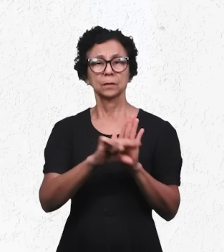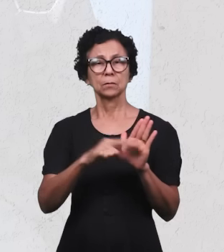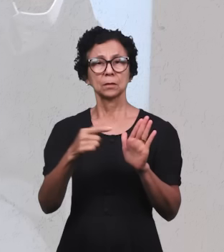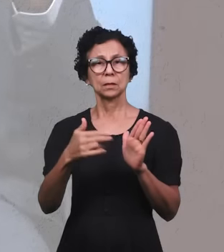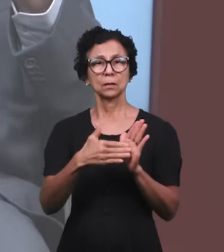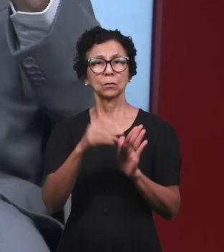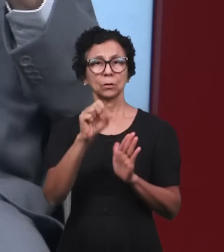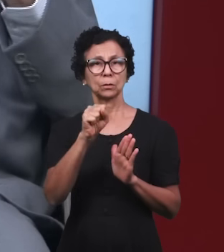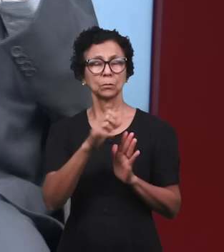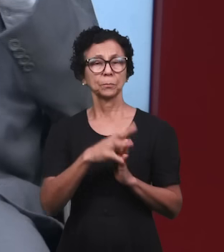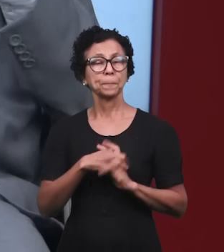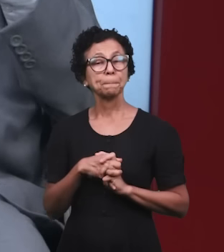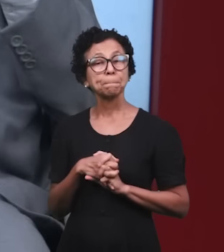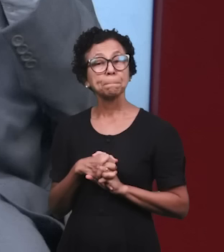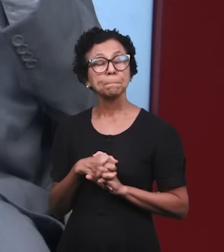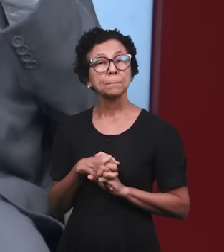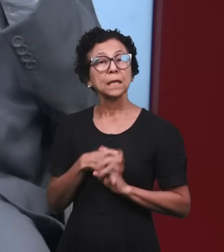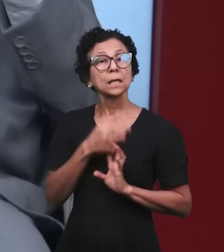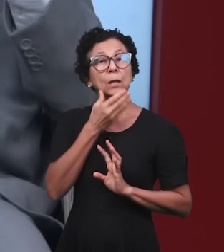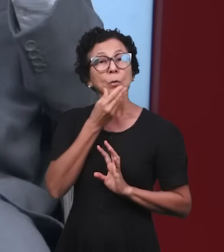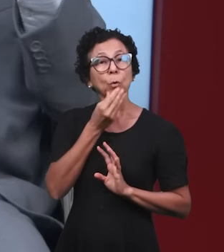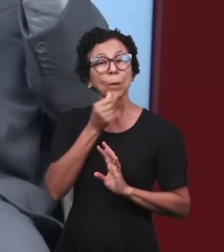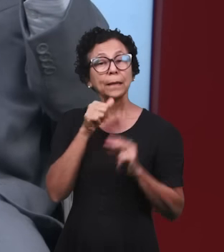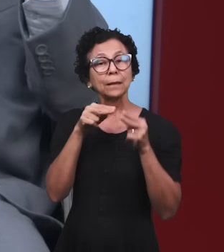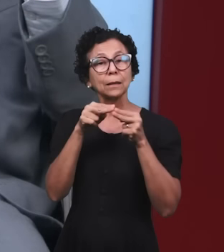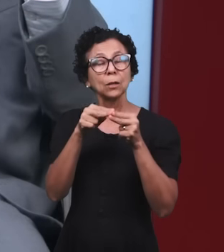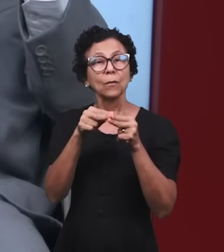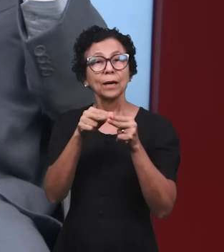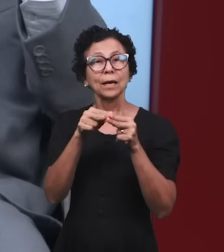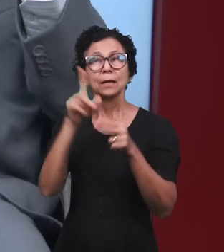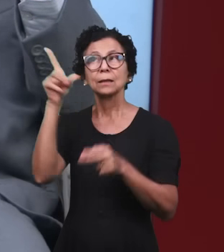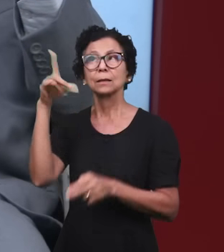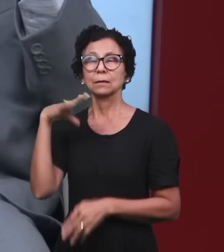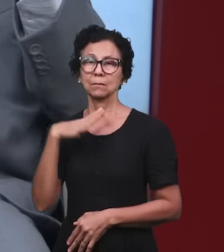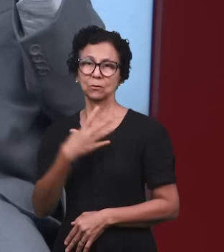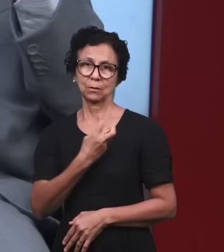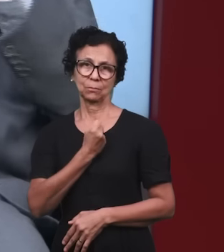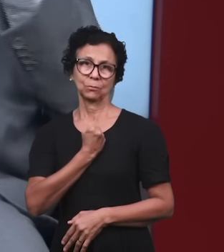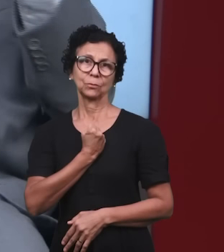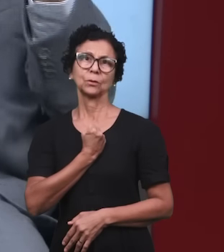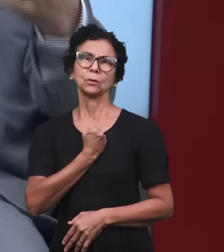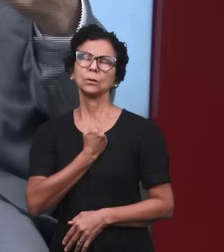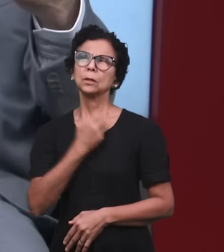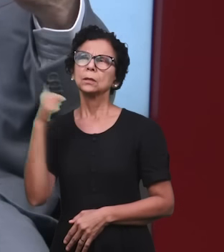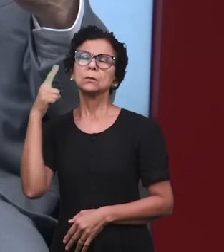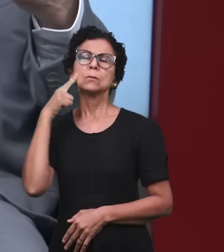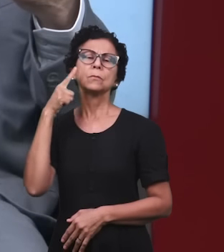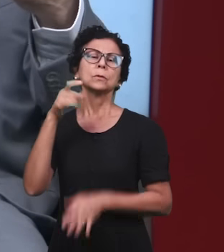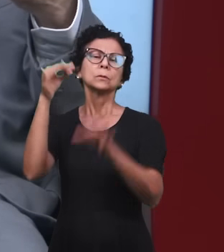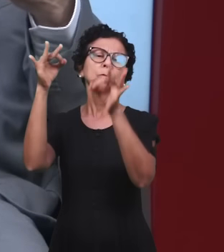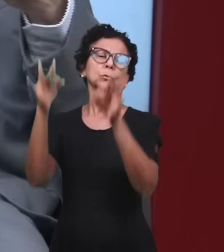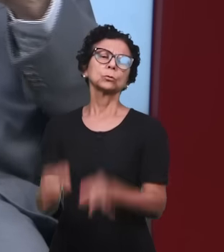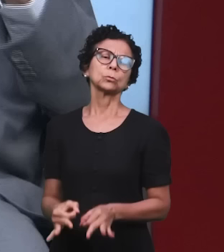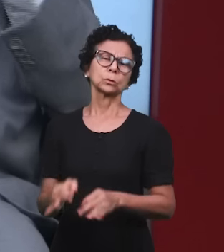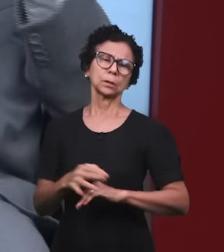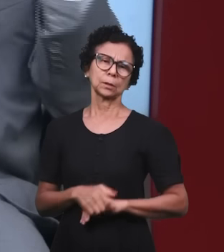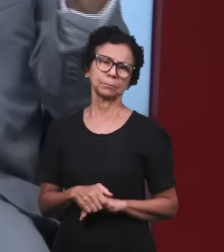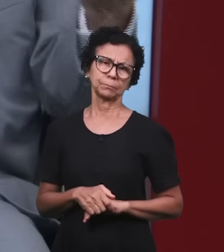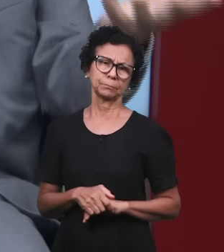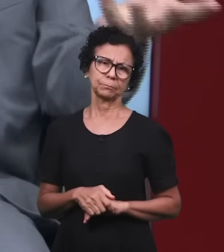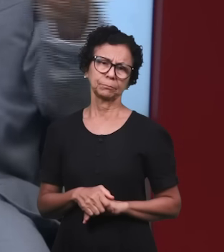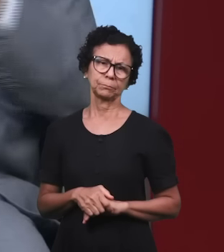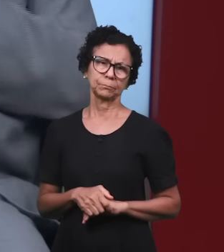8. Noé foi remido por Deus, achado justo em sua geração, e não